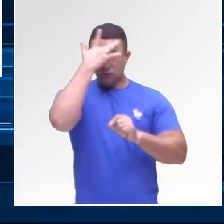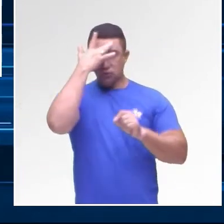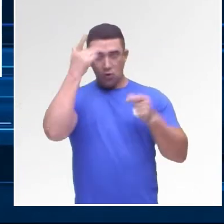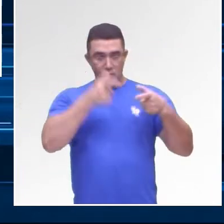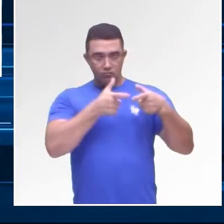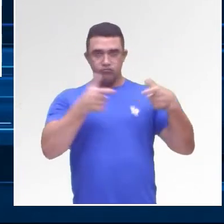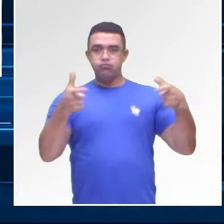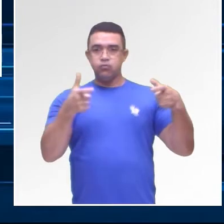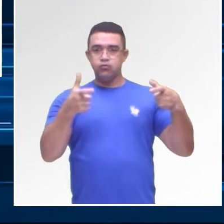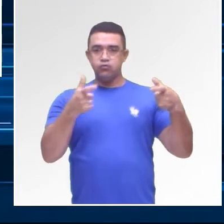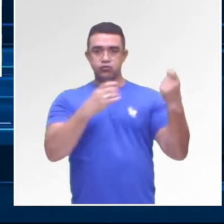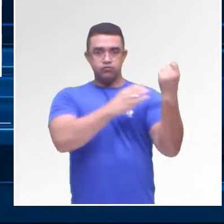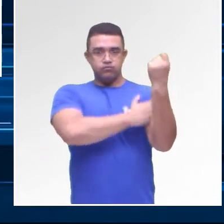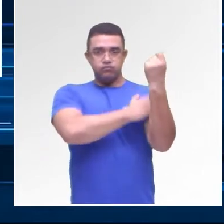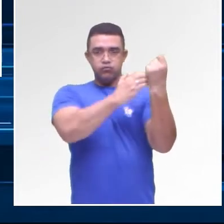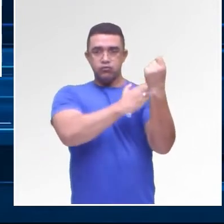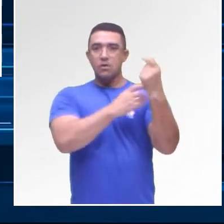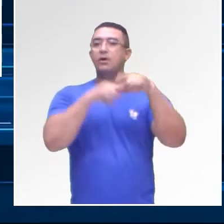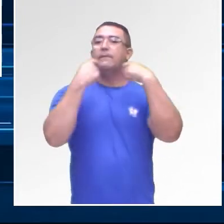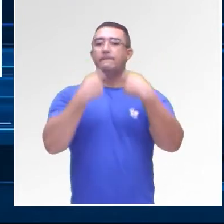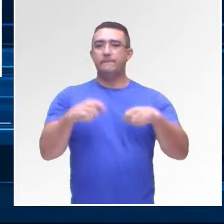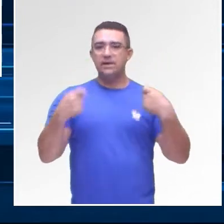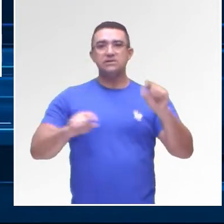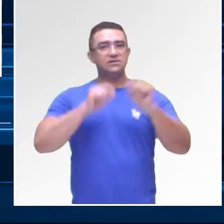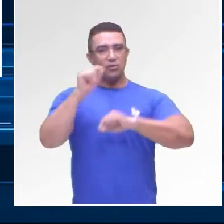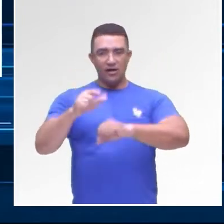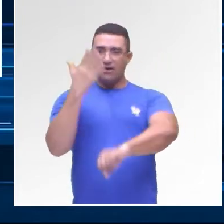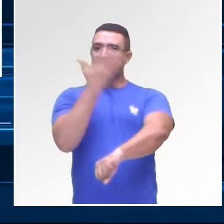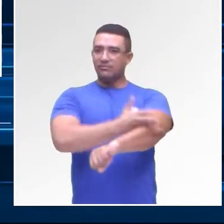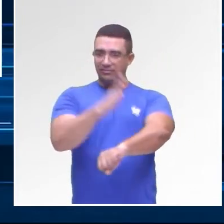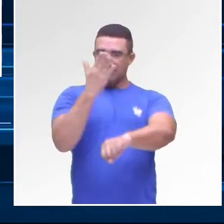músculo, a gente precisa fazer o quê? Treinar.